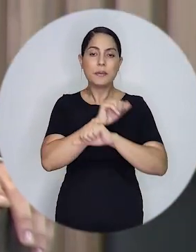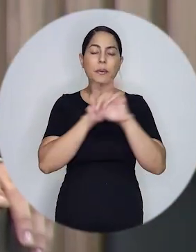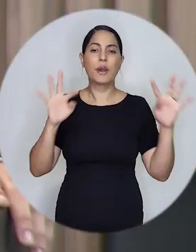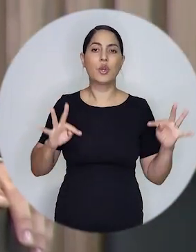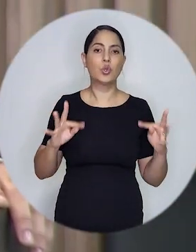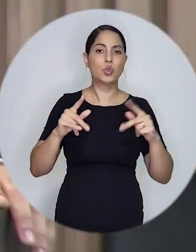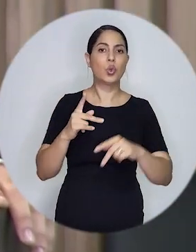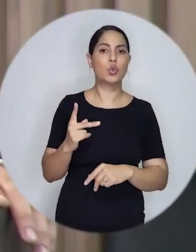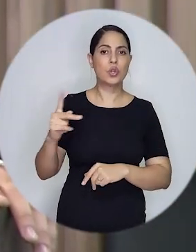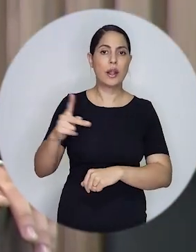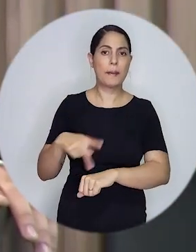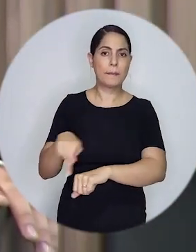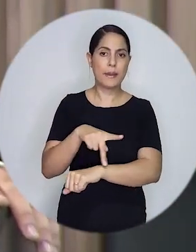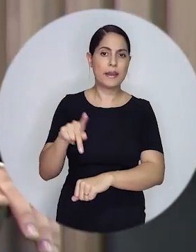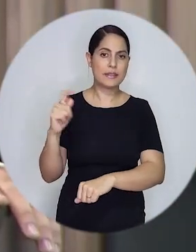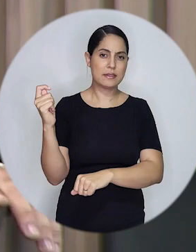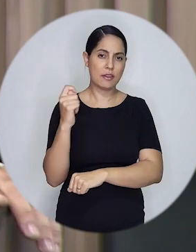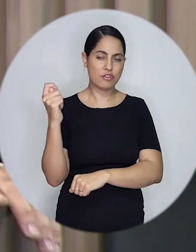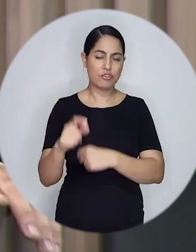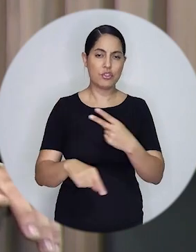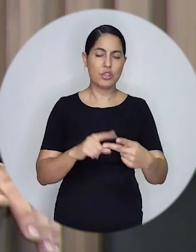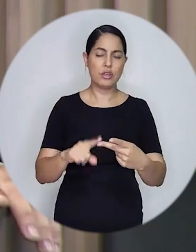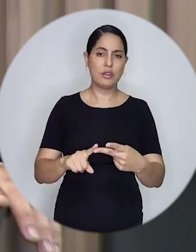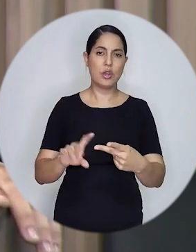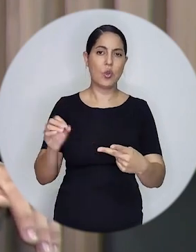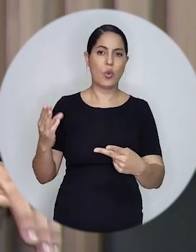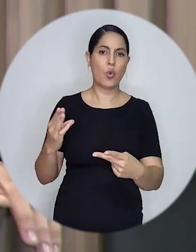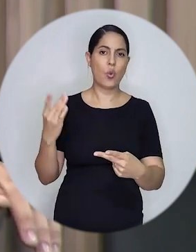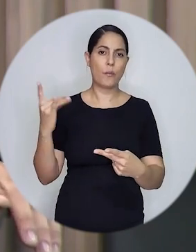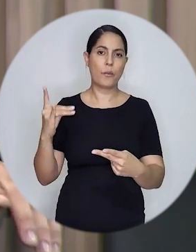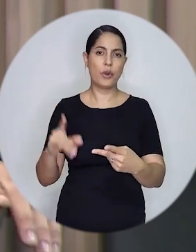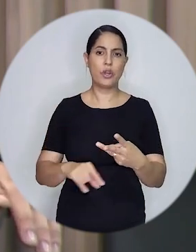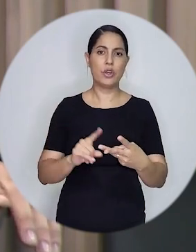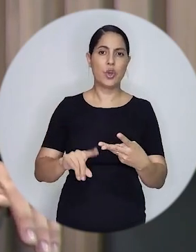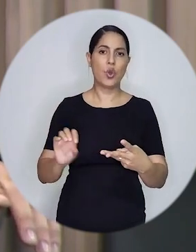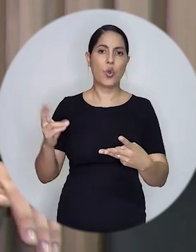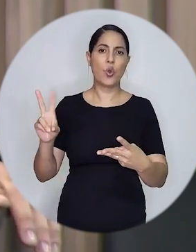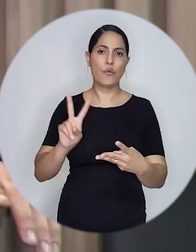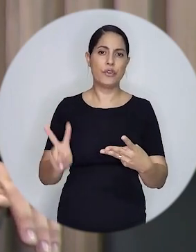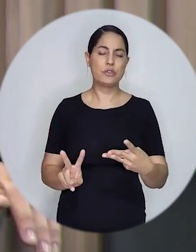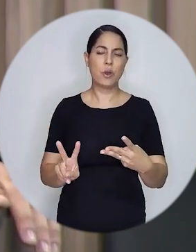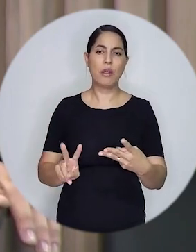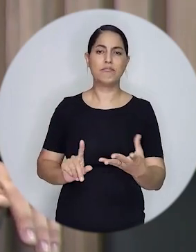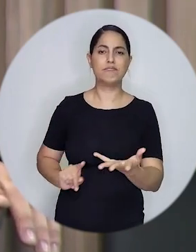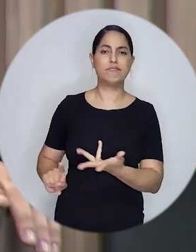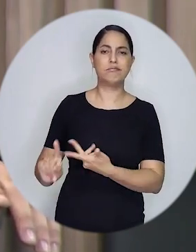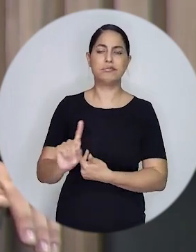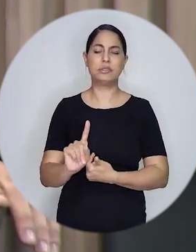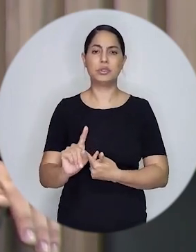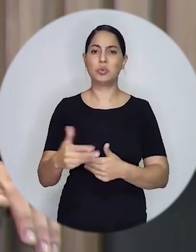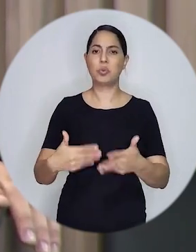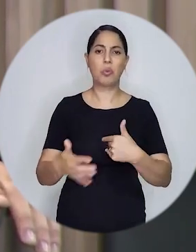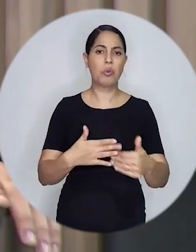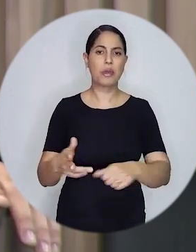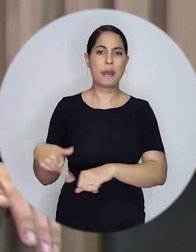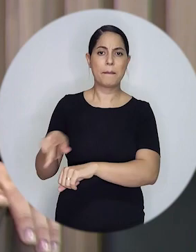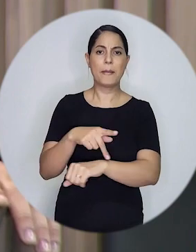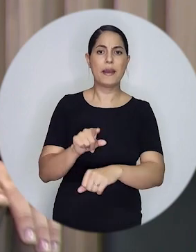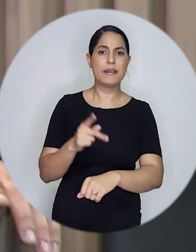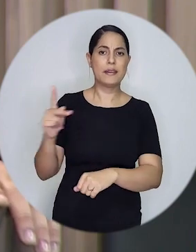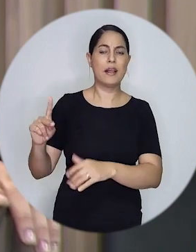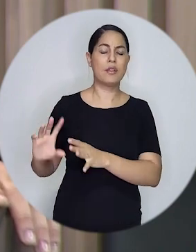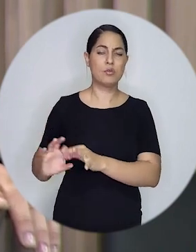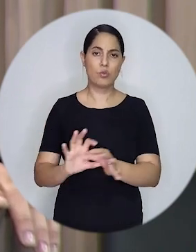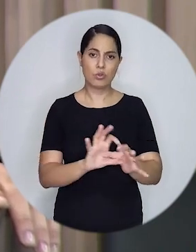está fazendo na Argentina, você tem que ter cursado todos os créditos na Argentina, e assim Bolívia, Venezuela, qualquer outro